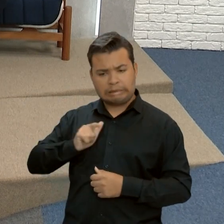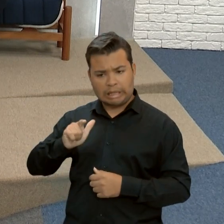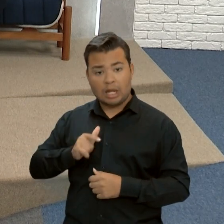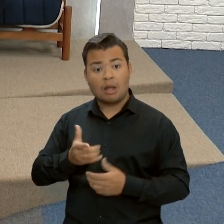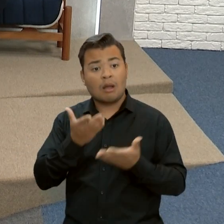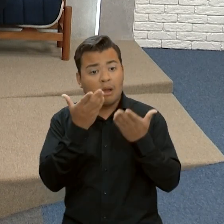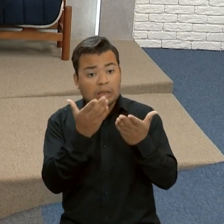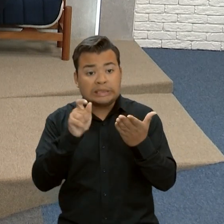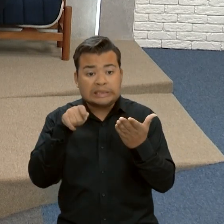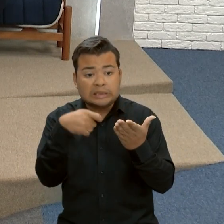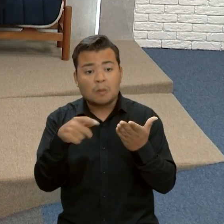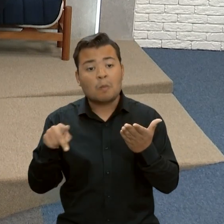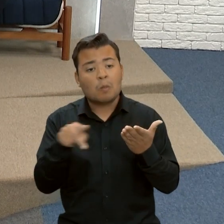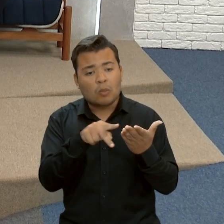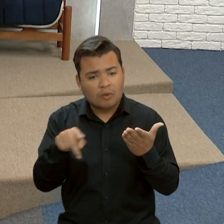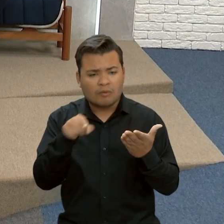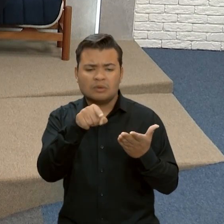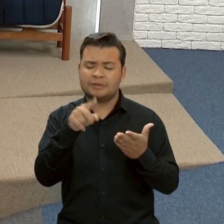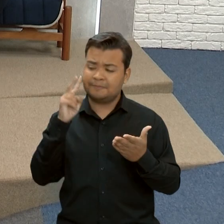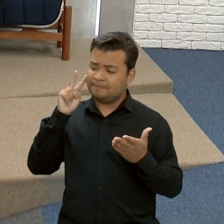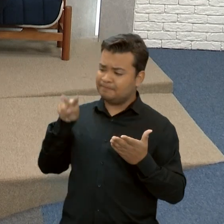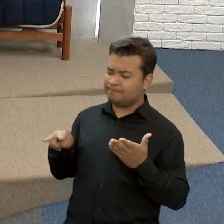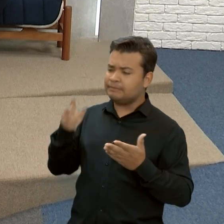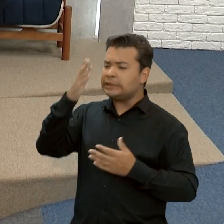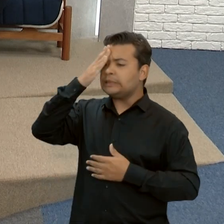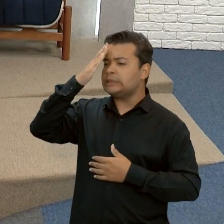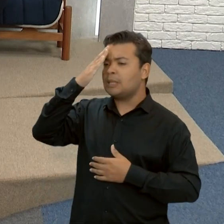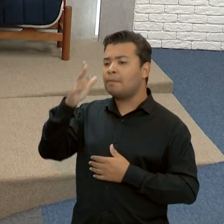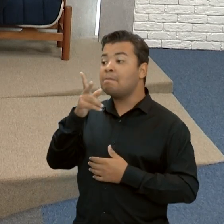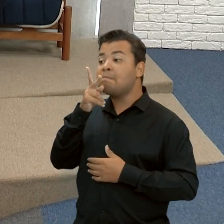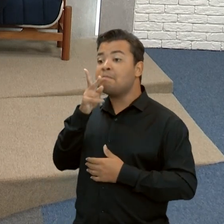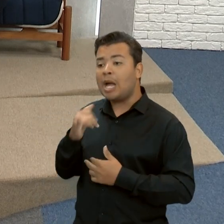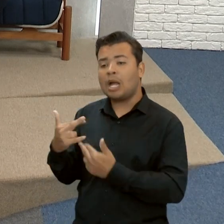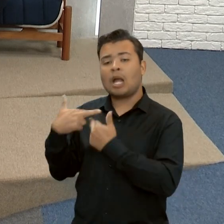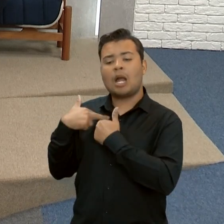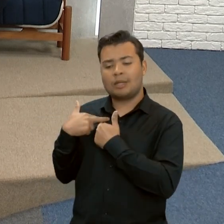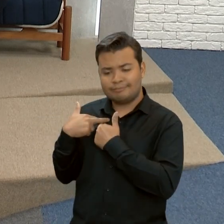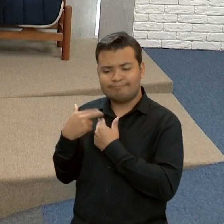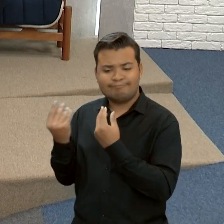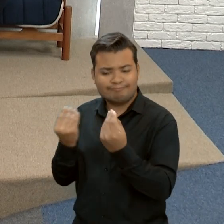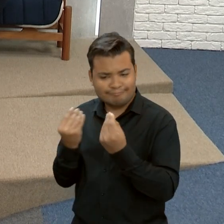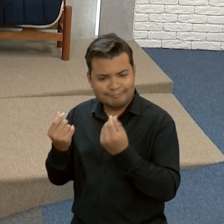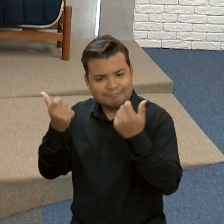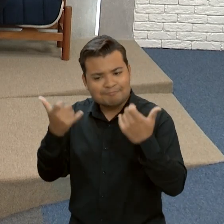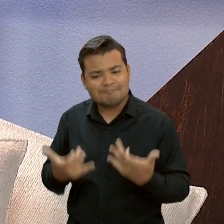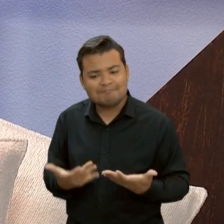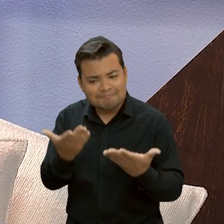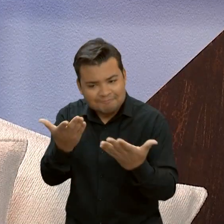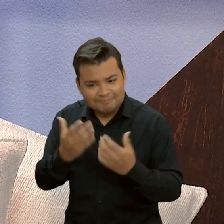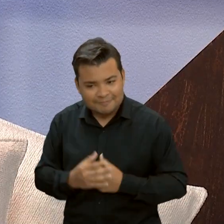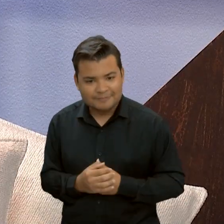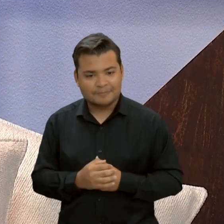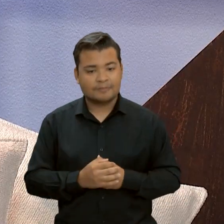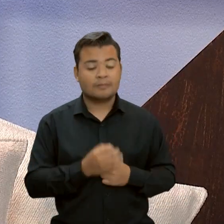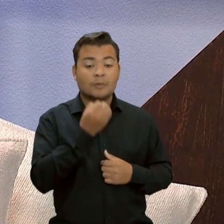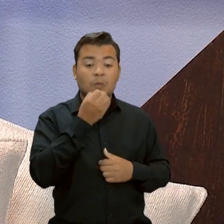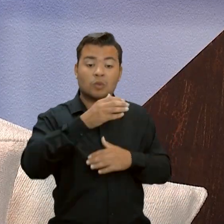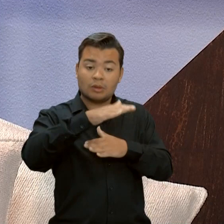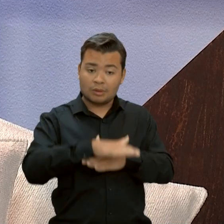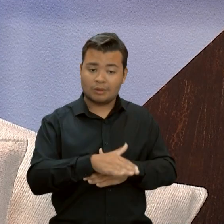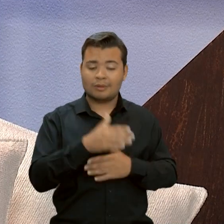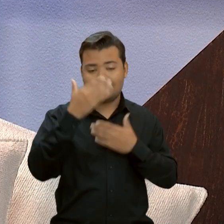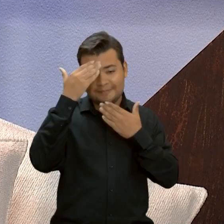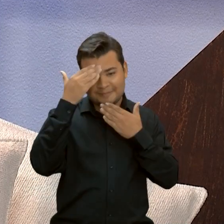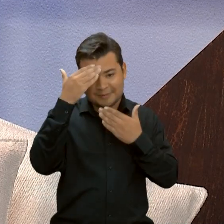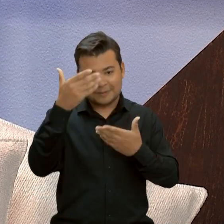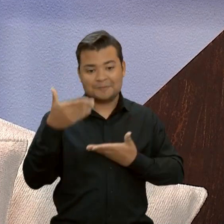gente sobre esse papel do pai nessa formação. Boa tarde, quero agradecer o convite da Diane, do Cássio,